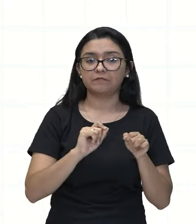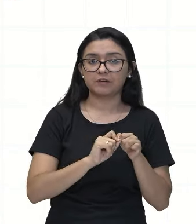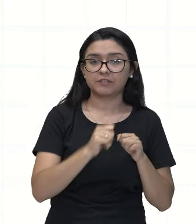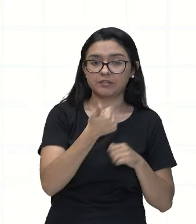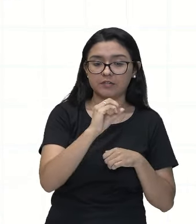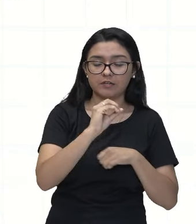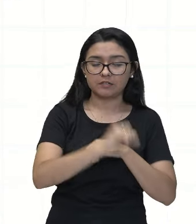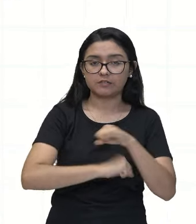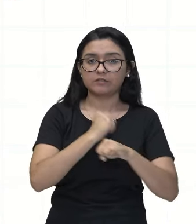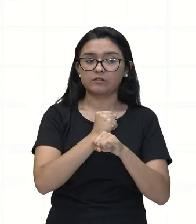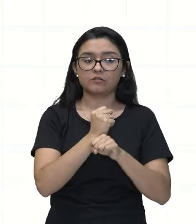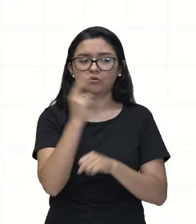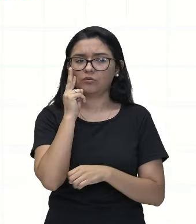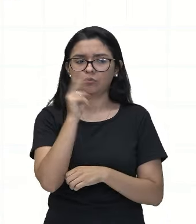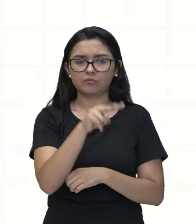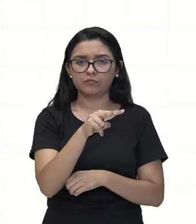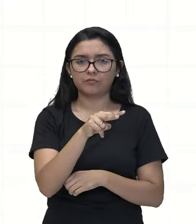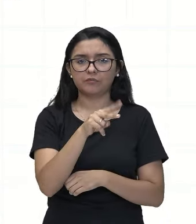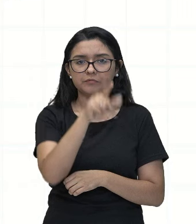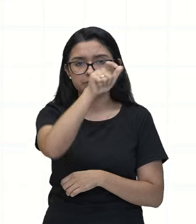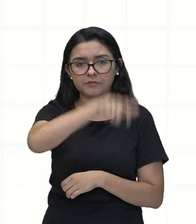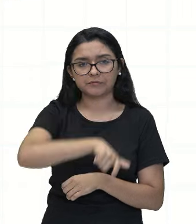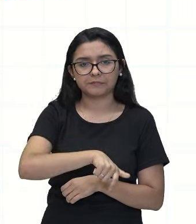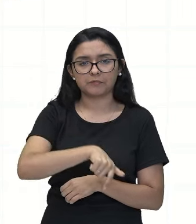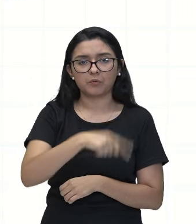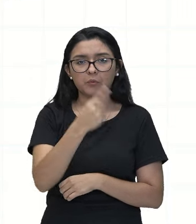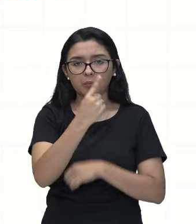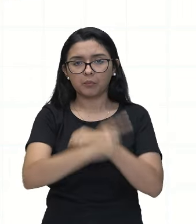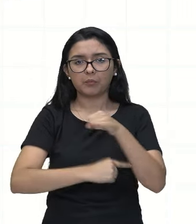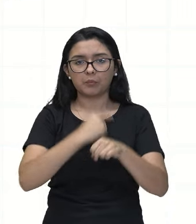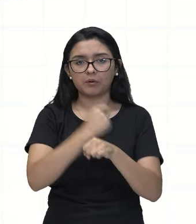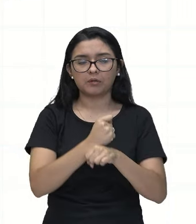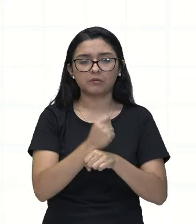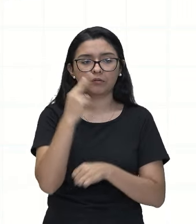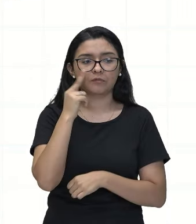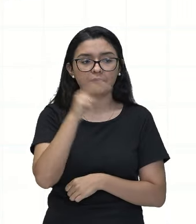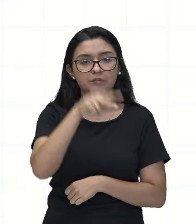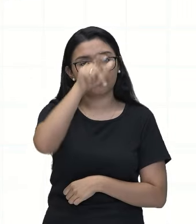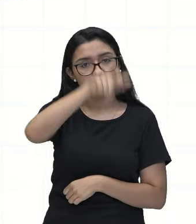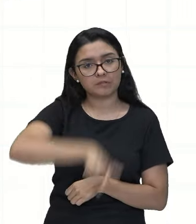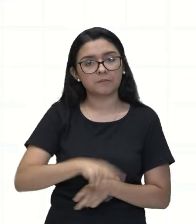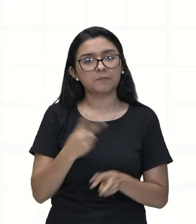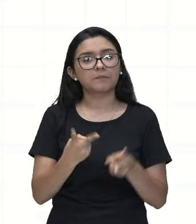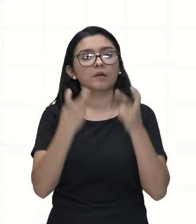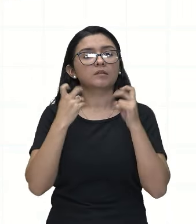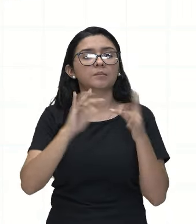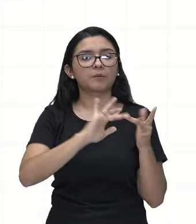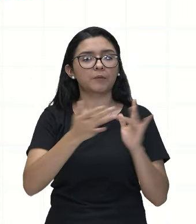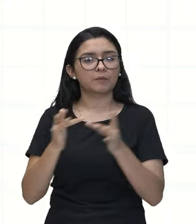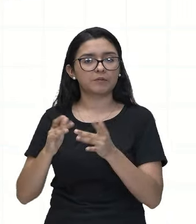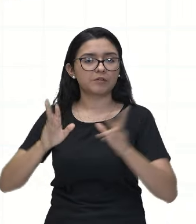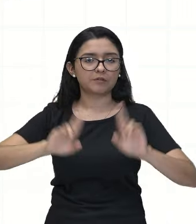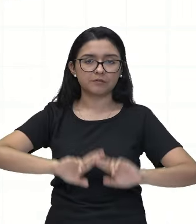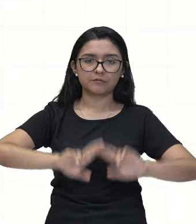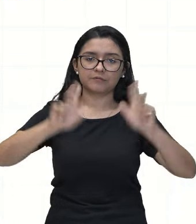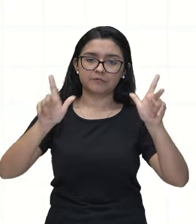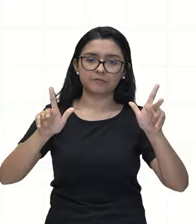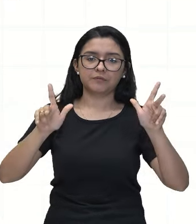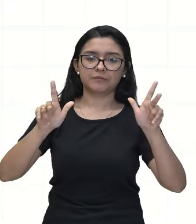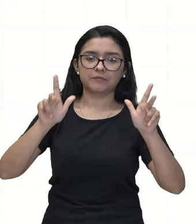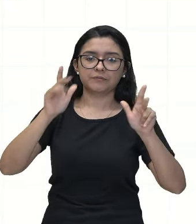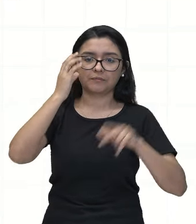faz 10 anos que não te vejo faz um ano que não te vejo então Observe que aqui o contexto dessa frase dessa oração é